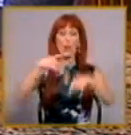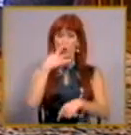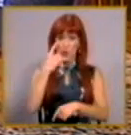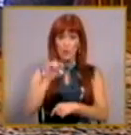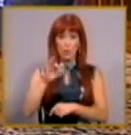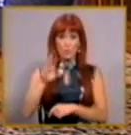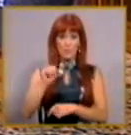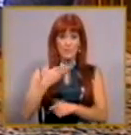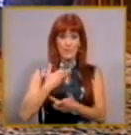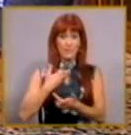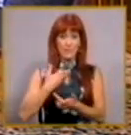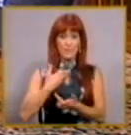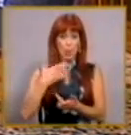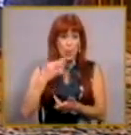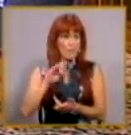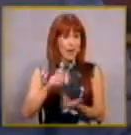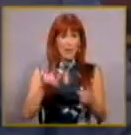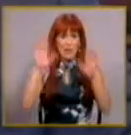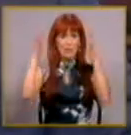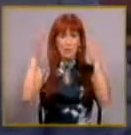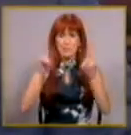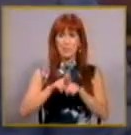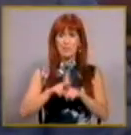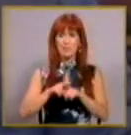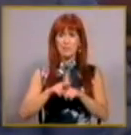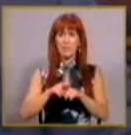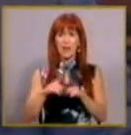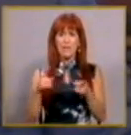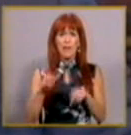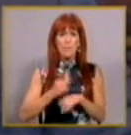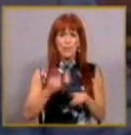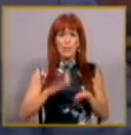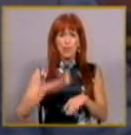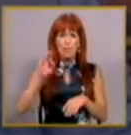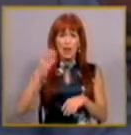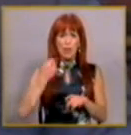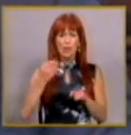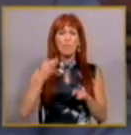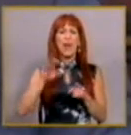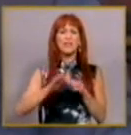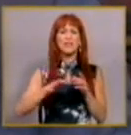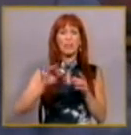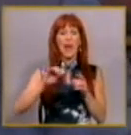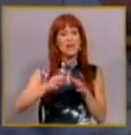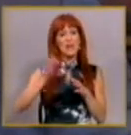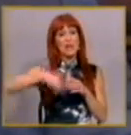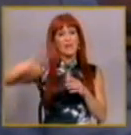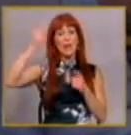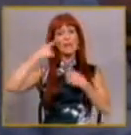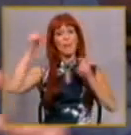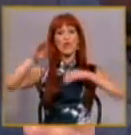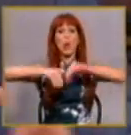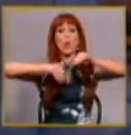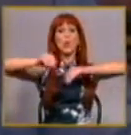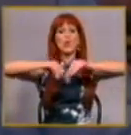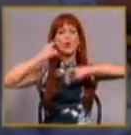PS. Não vai bater palmas ao isolamento do PS e bateu palmas de facto ao facto do PS ter finalmente mostrado o jogo. O PS mostrou aquilo